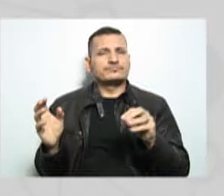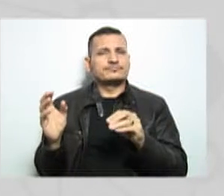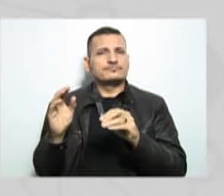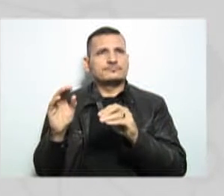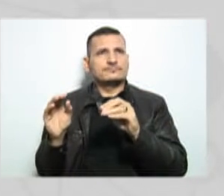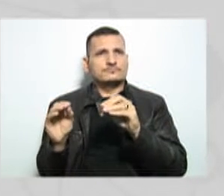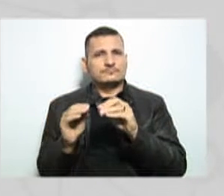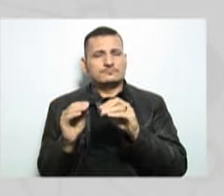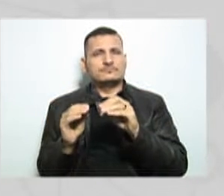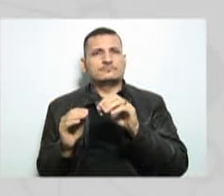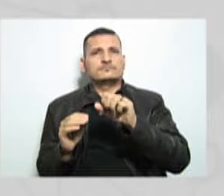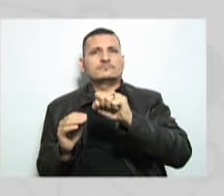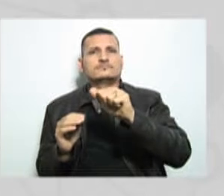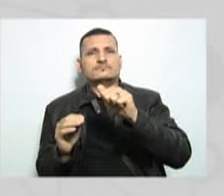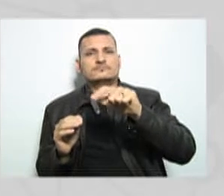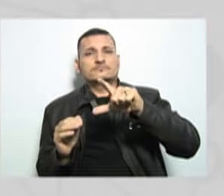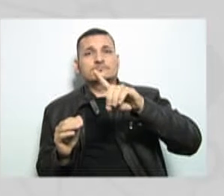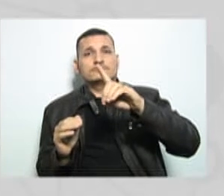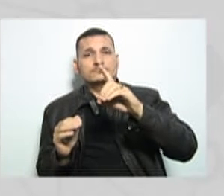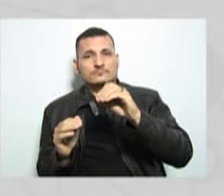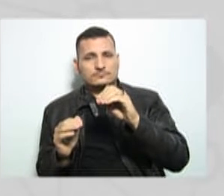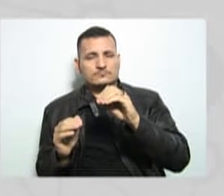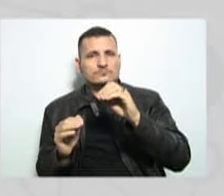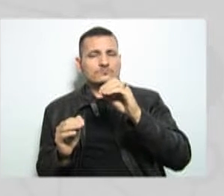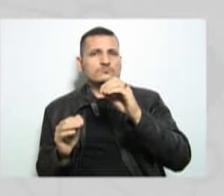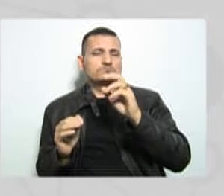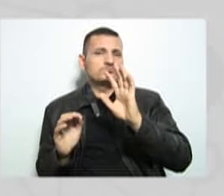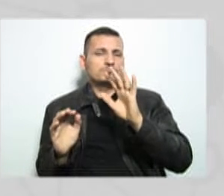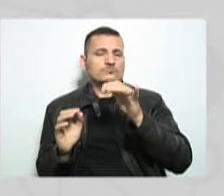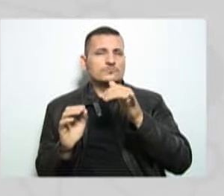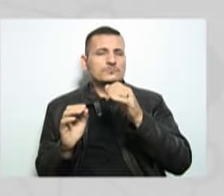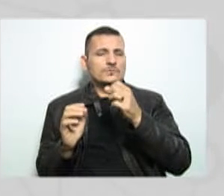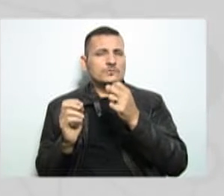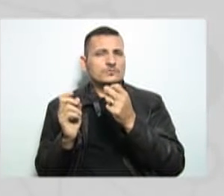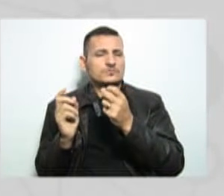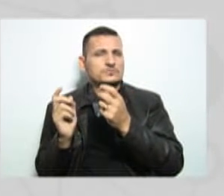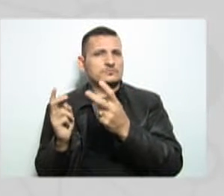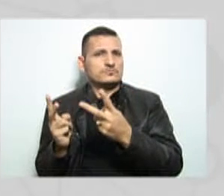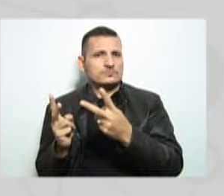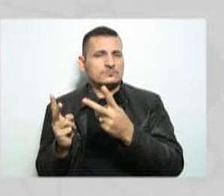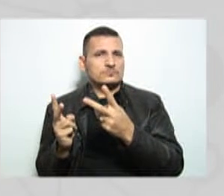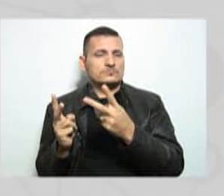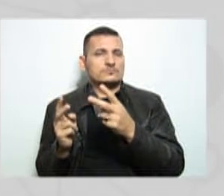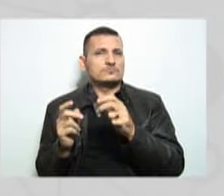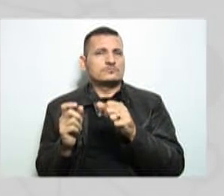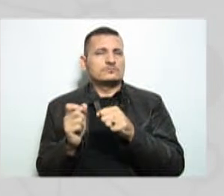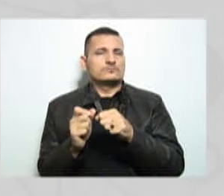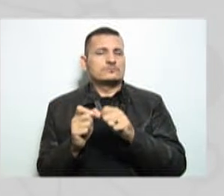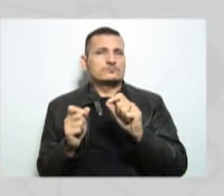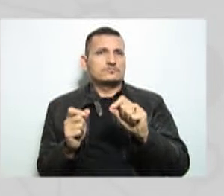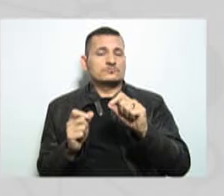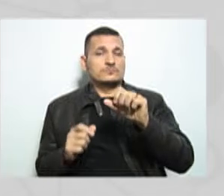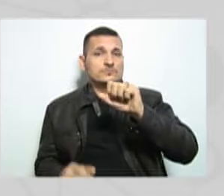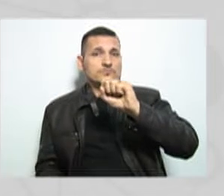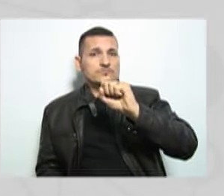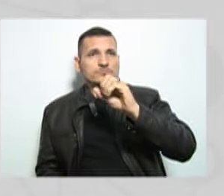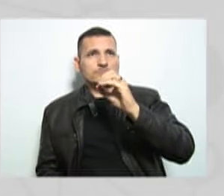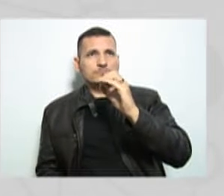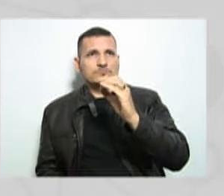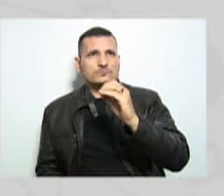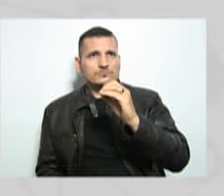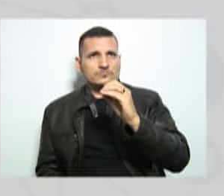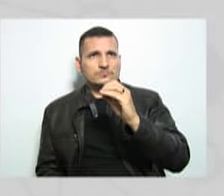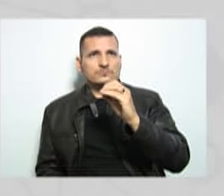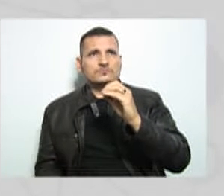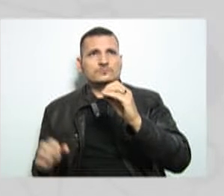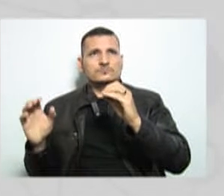saldo normal. Quando eu fiz uma venda, o que eu peguei? Simplesmente eu peguei os meus 80